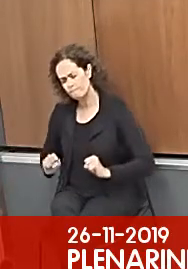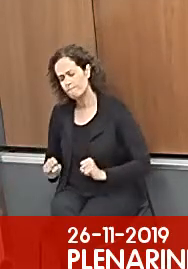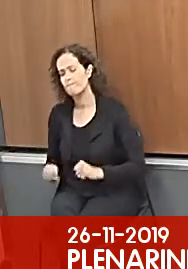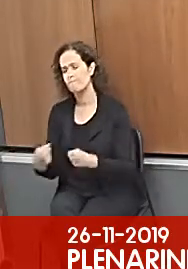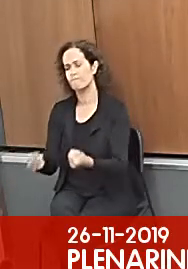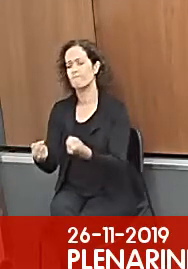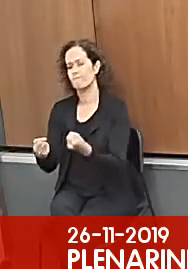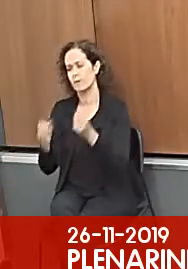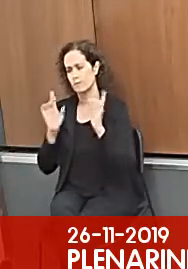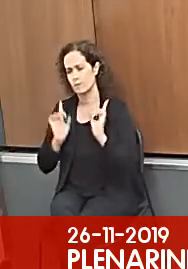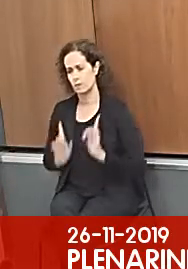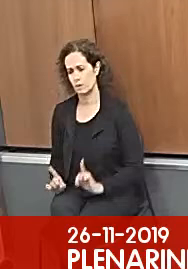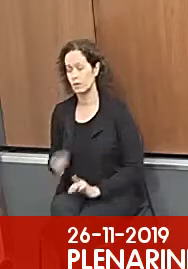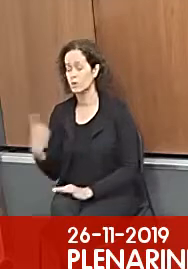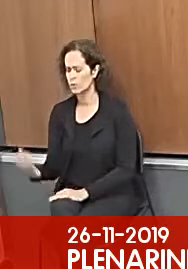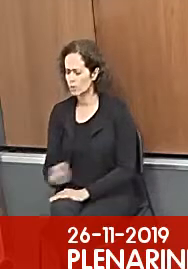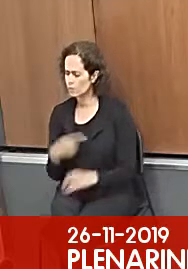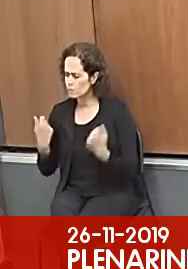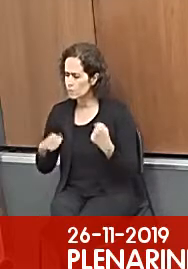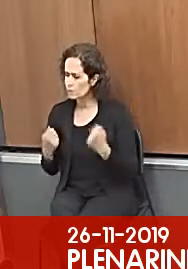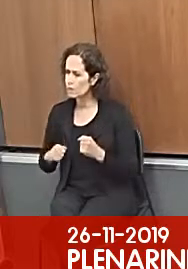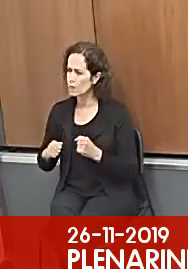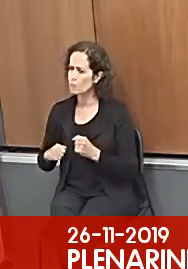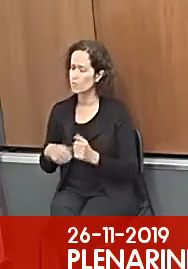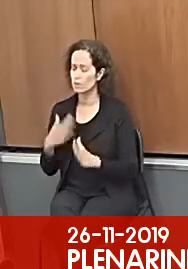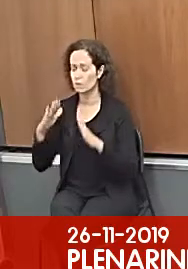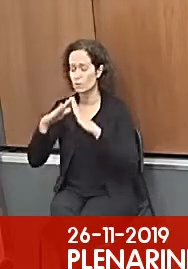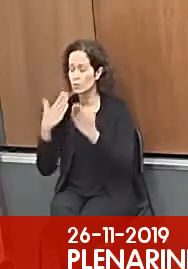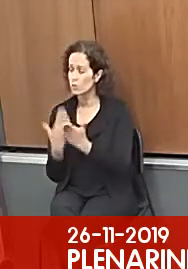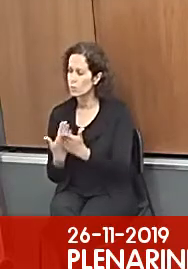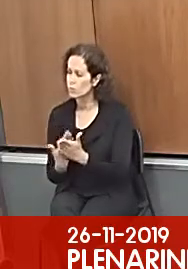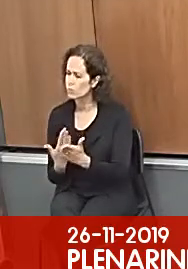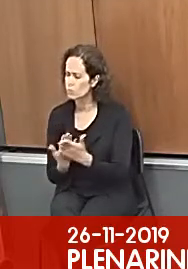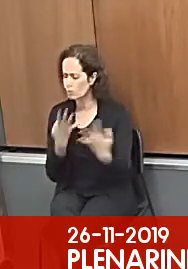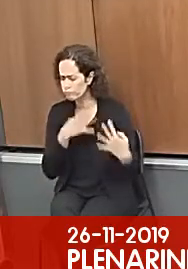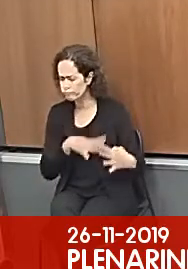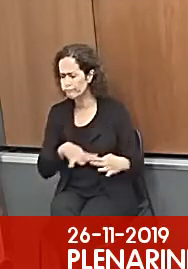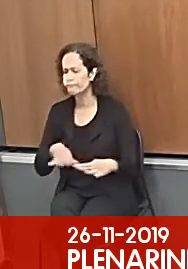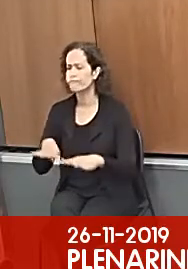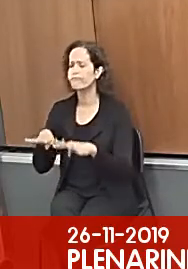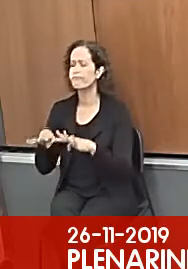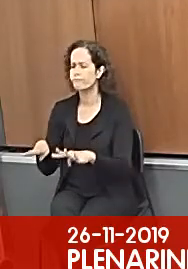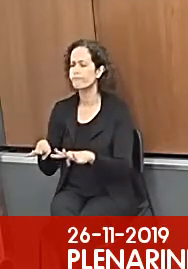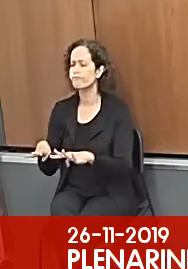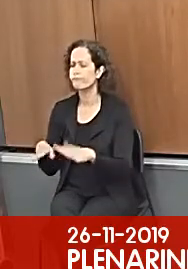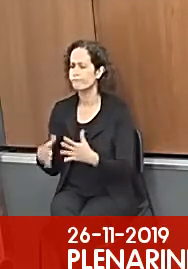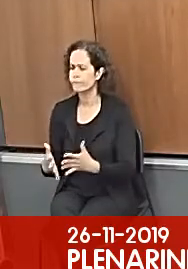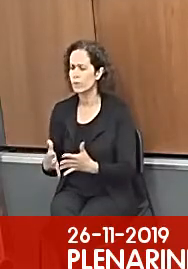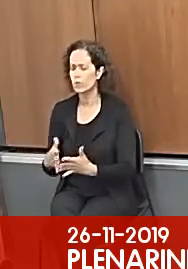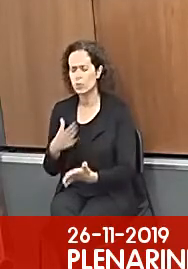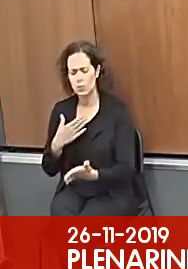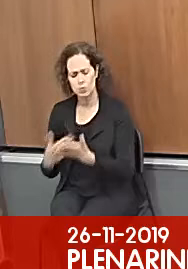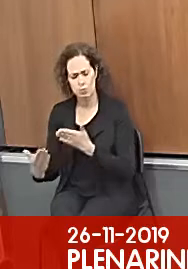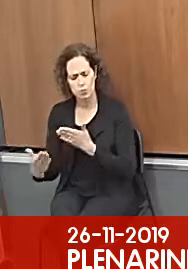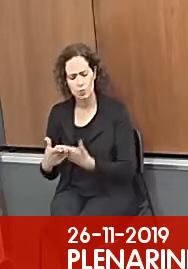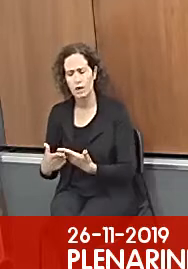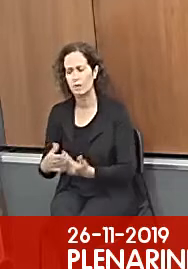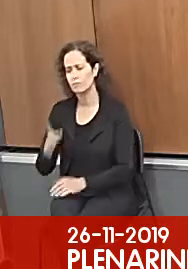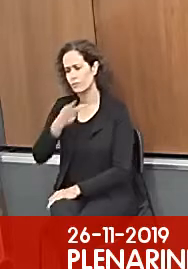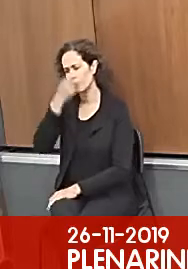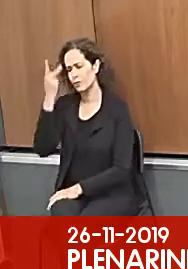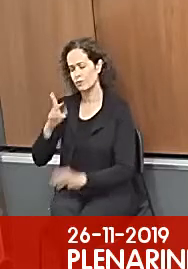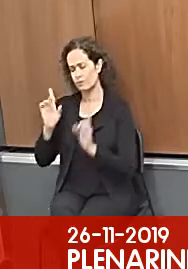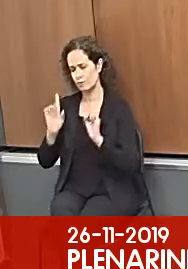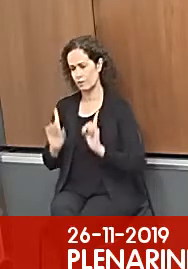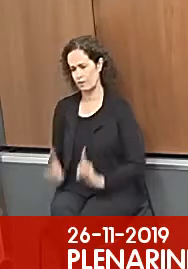porque nós precisamos que toda a nossa escola olhe para o deficiente, qualquer que ele seja, para que ele não